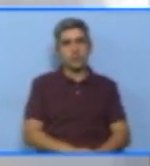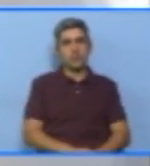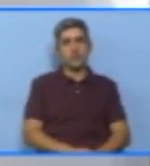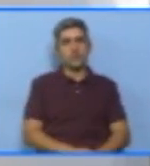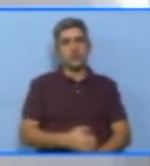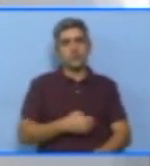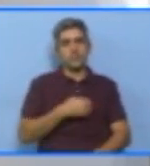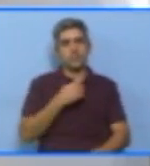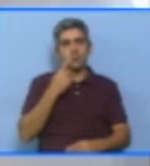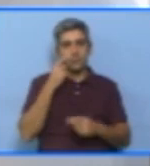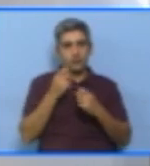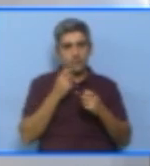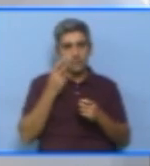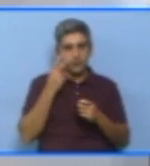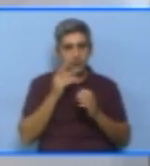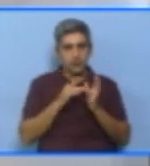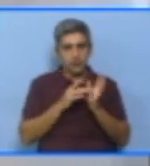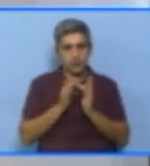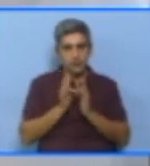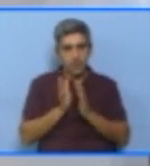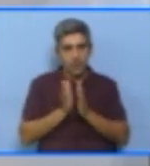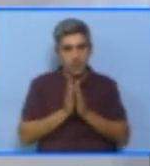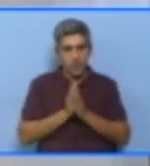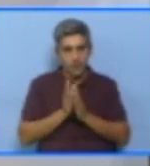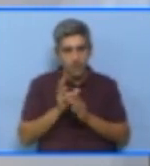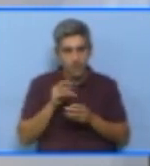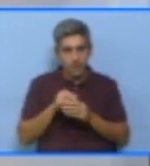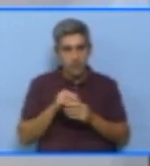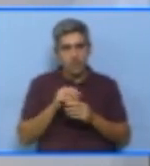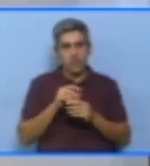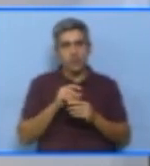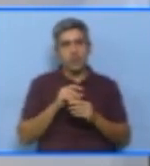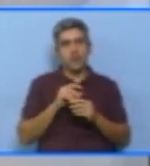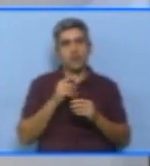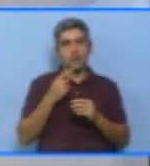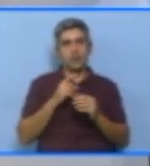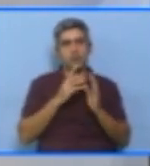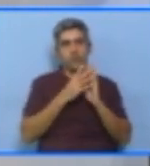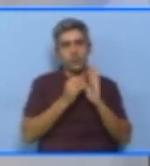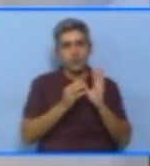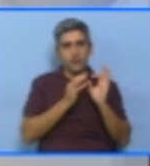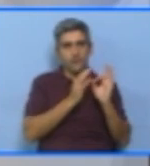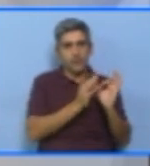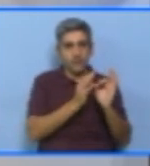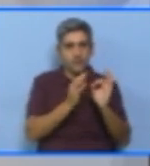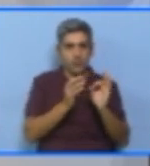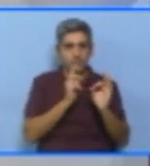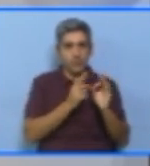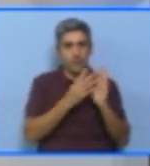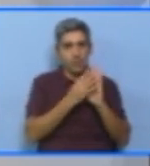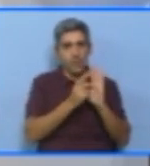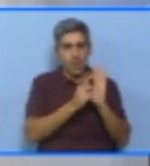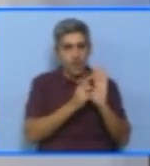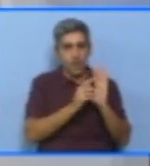O sentido da procura na vivência cristã, contraposto cá com os paradigmas feitos dos